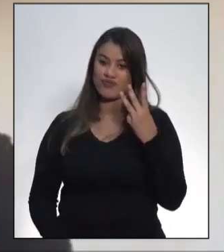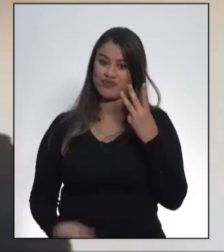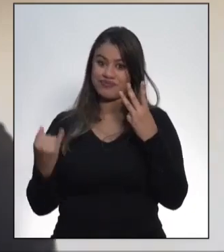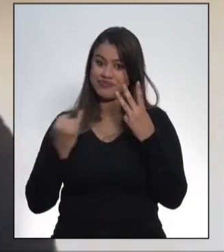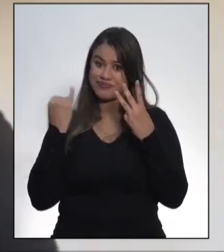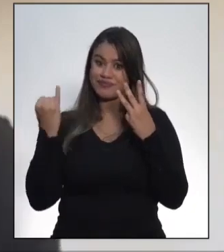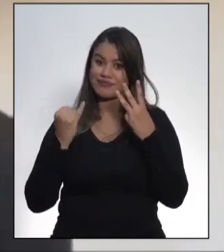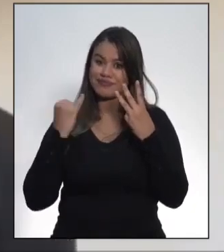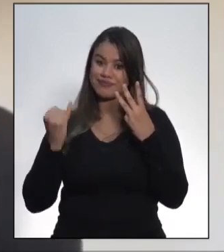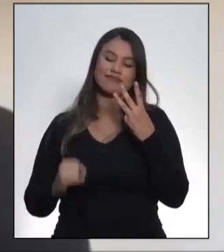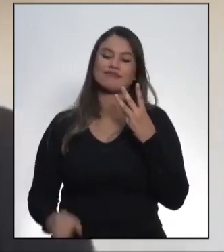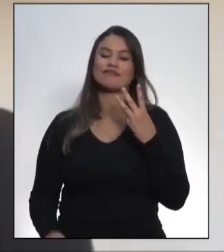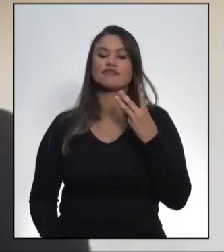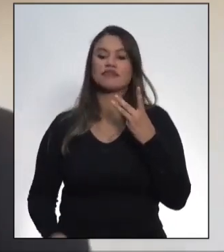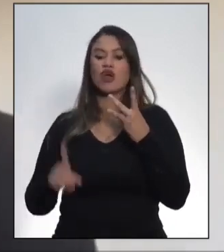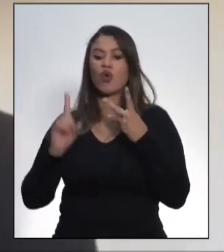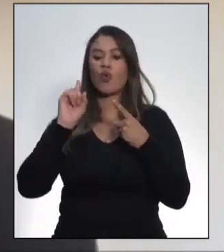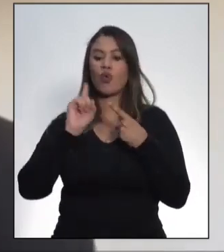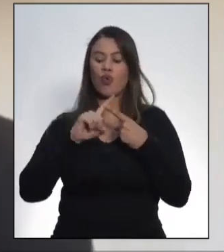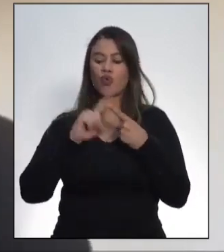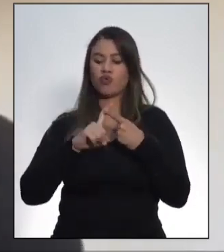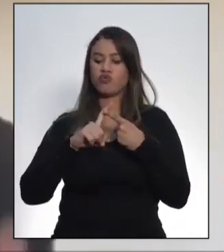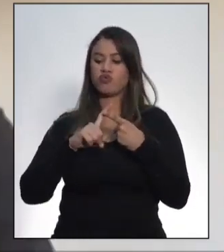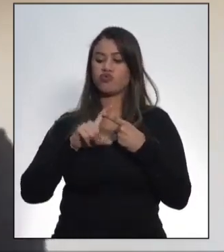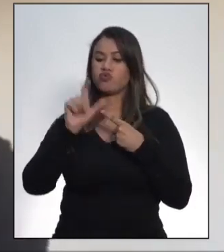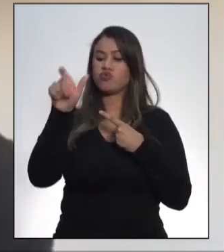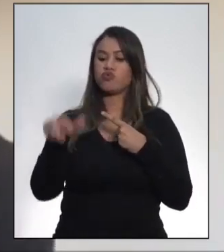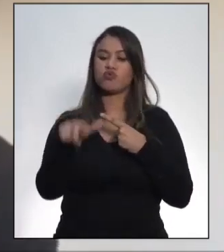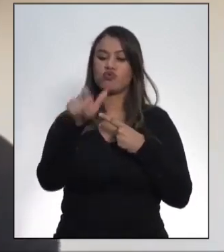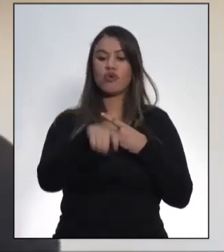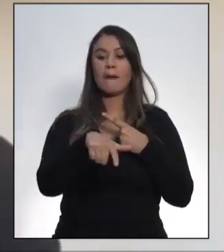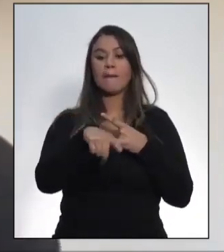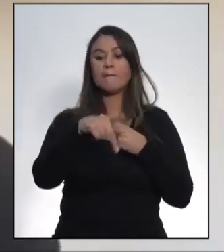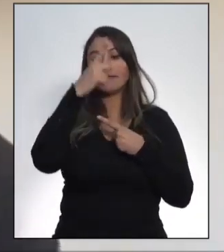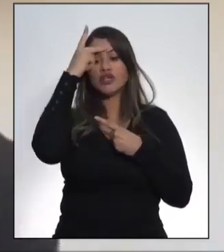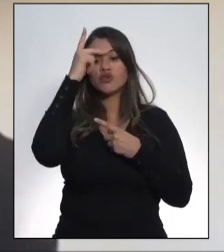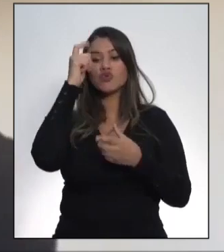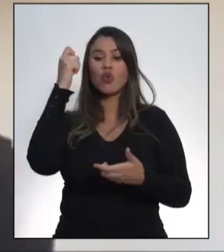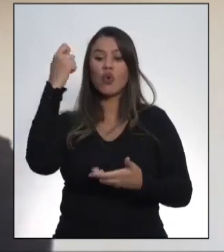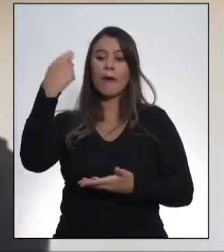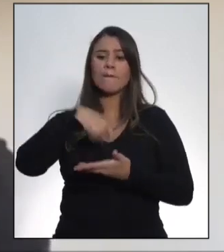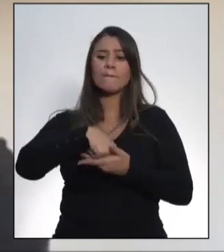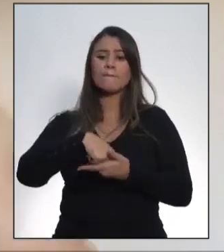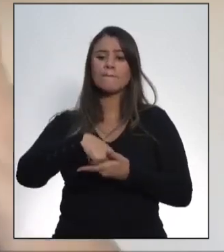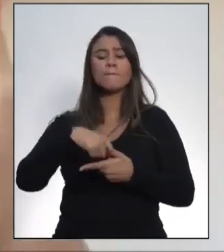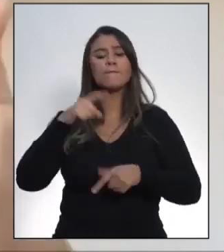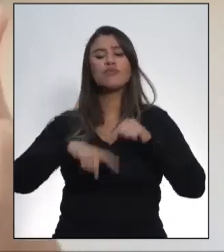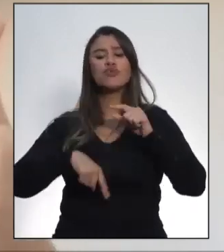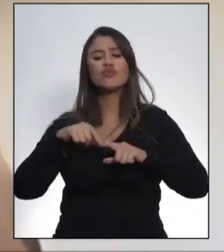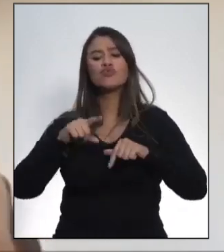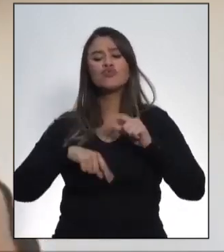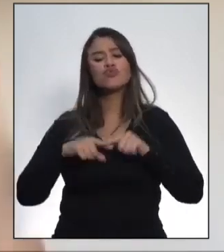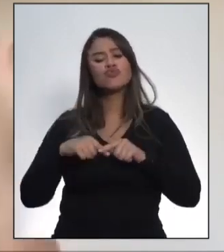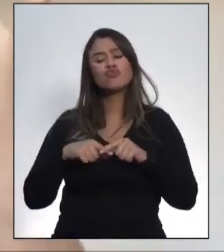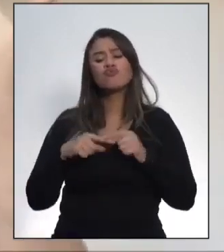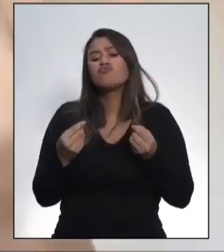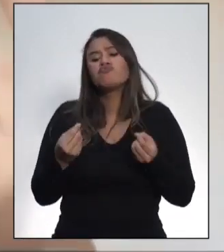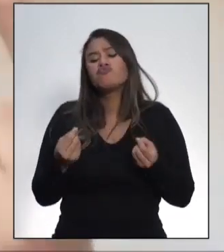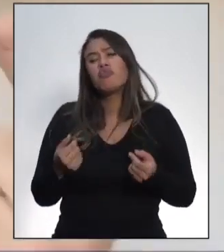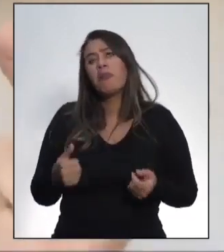parte, por que as pessoas deveriam comprar os nossos produtos e serviços? Porque é melhor? Porque é